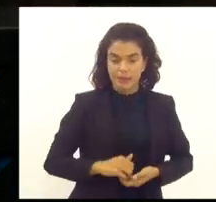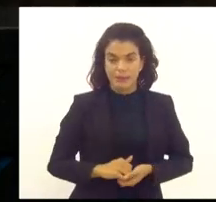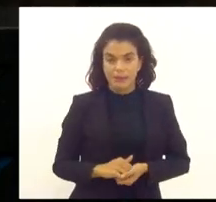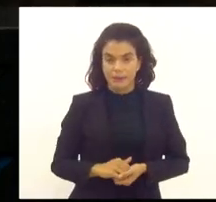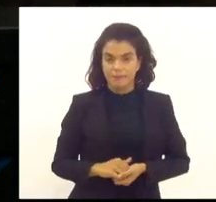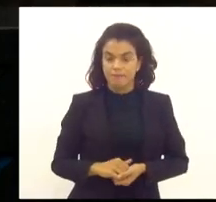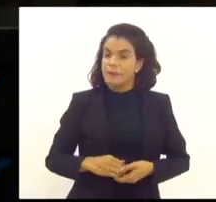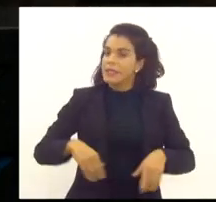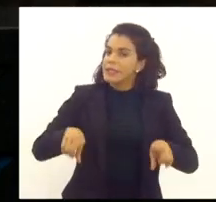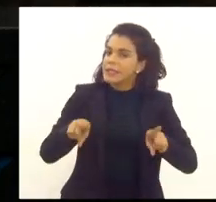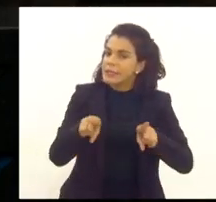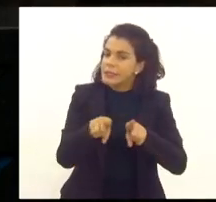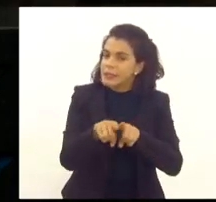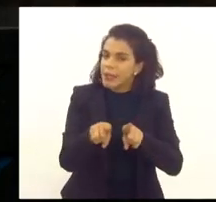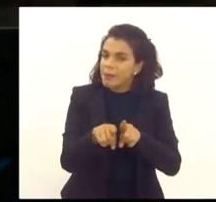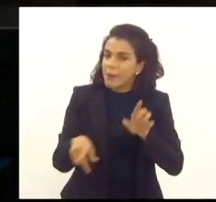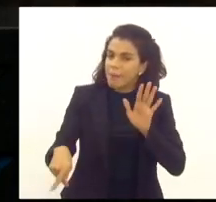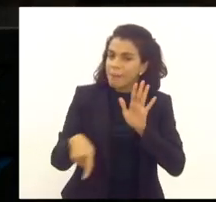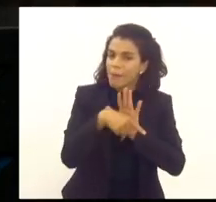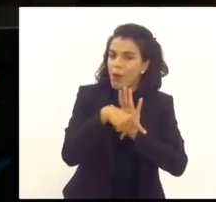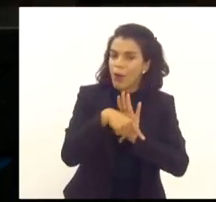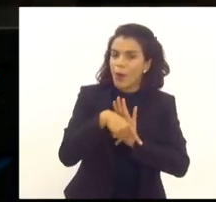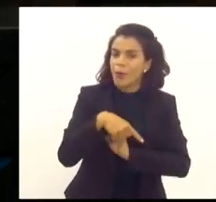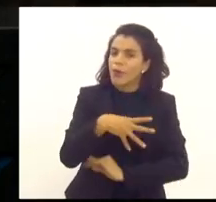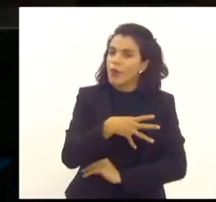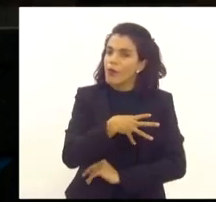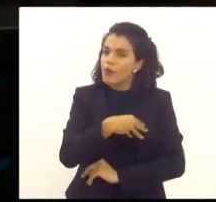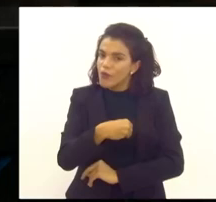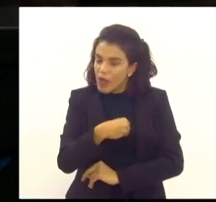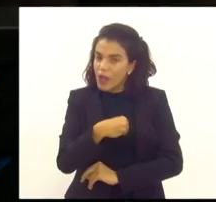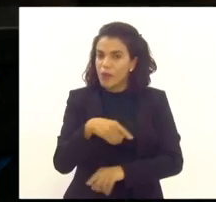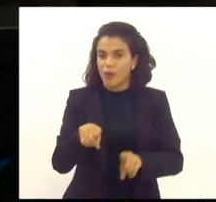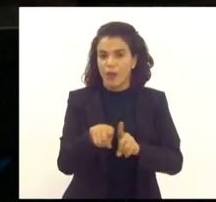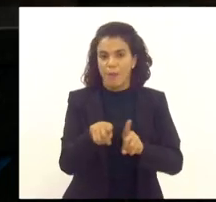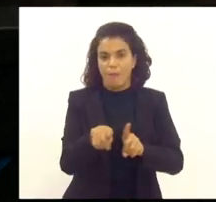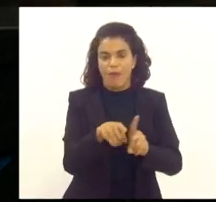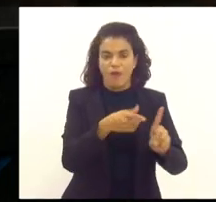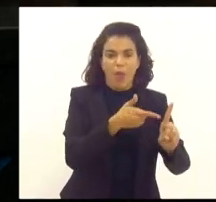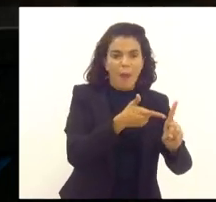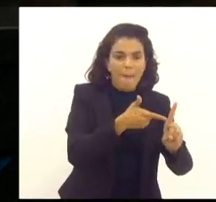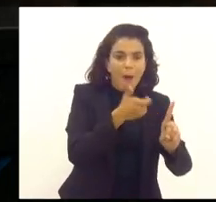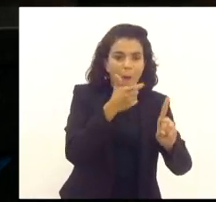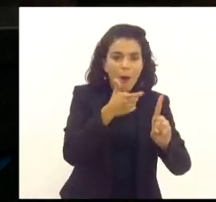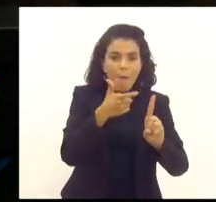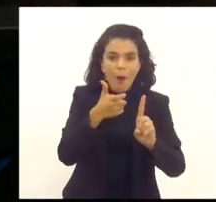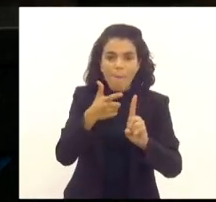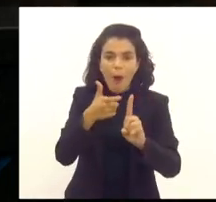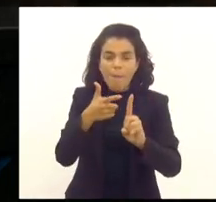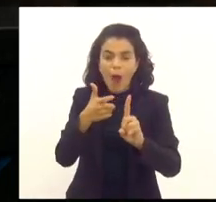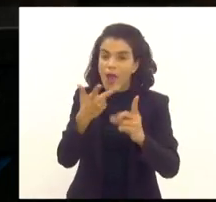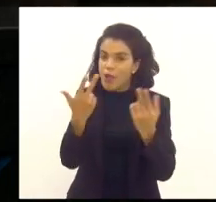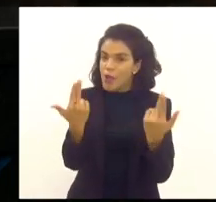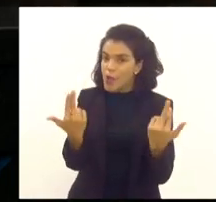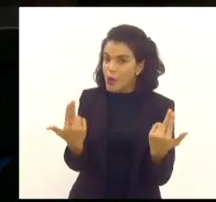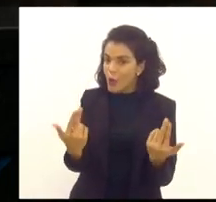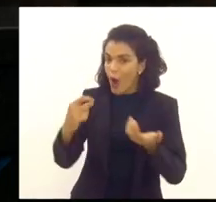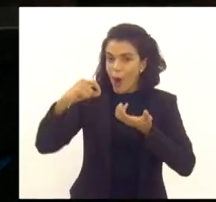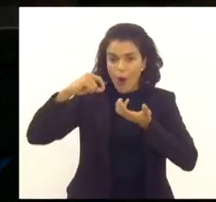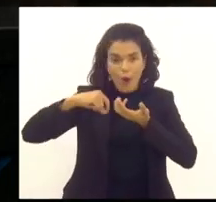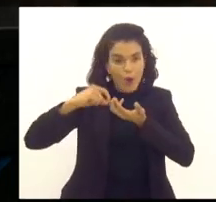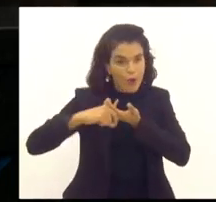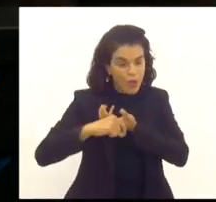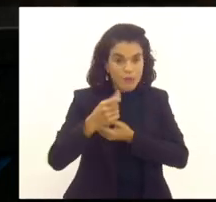aliás seu próprio filho também foi cruelmente executado no mesmo Quilombo